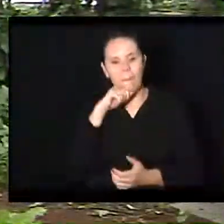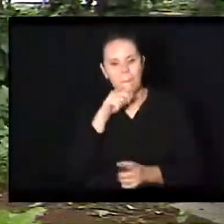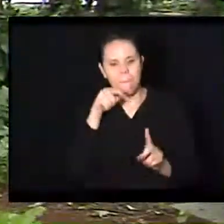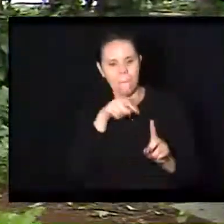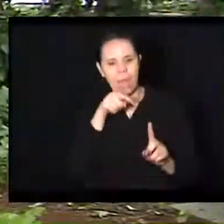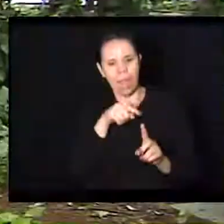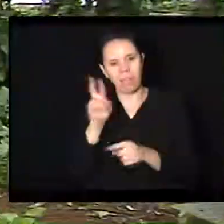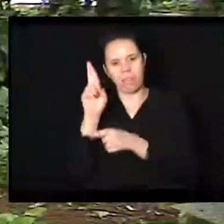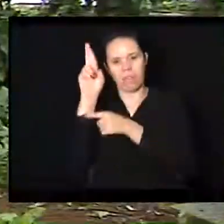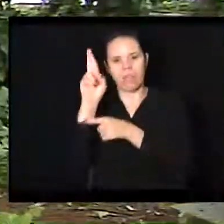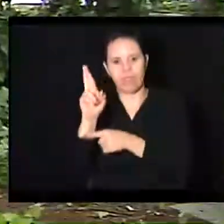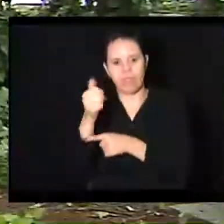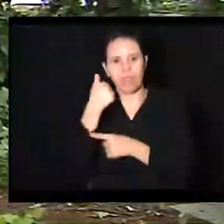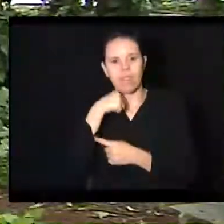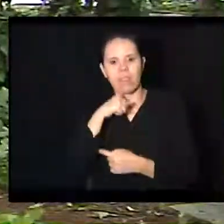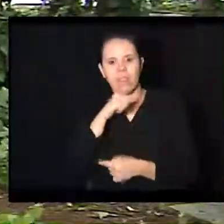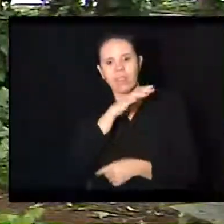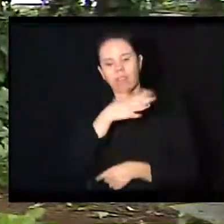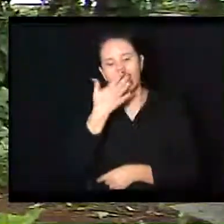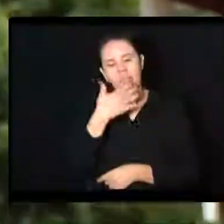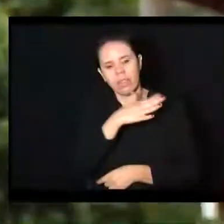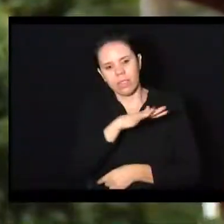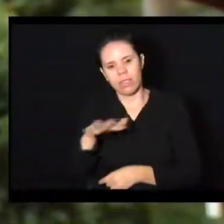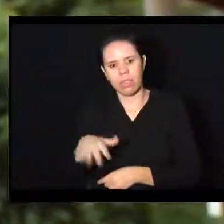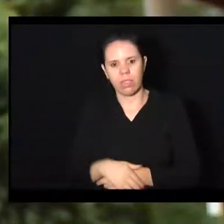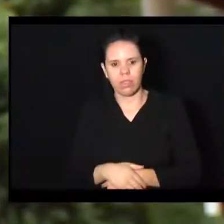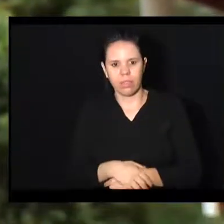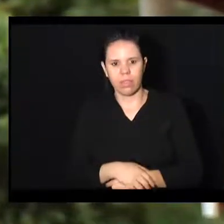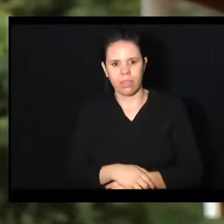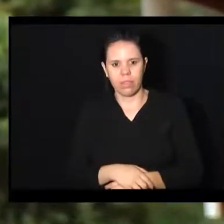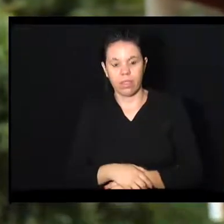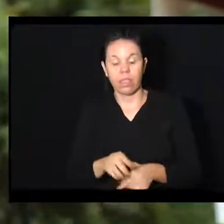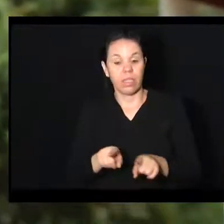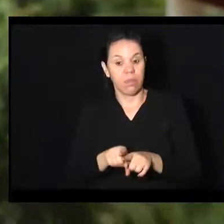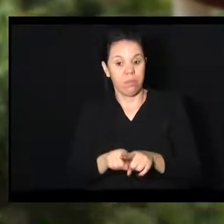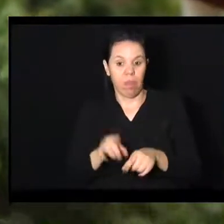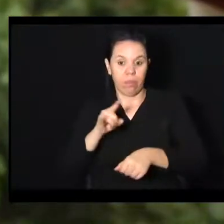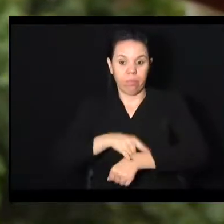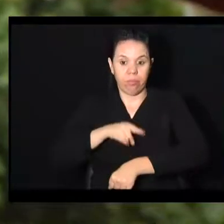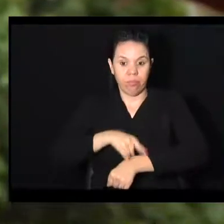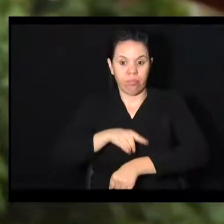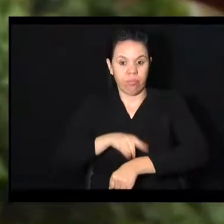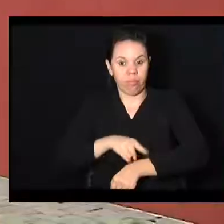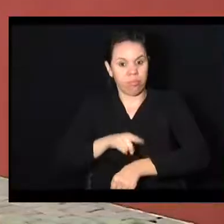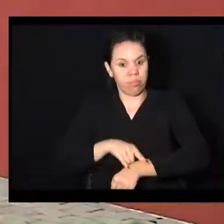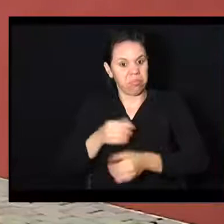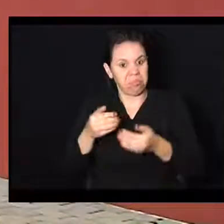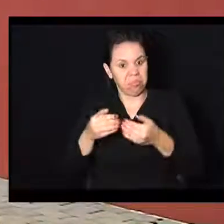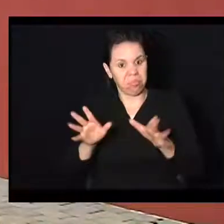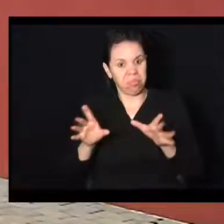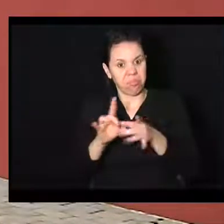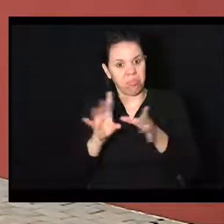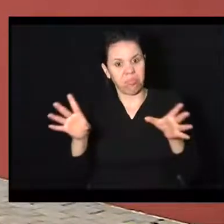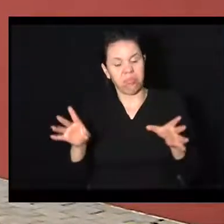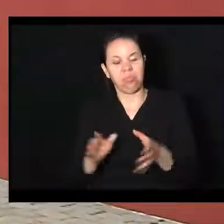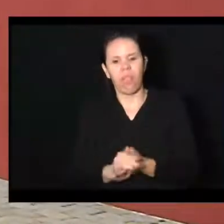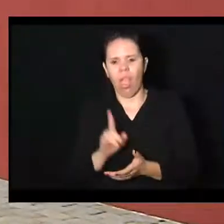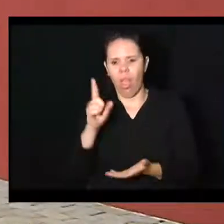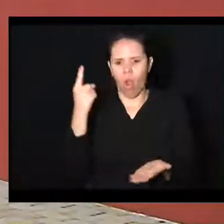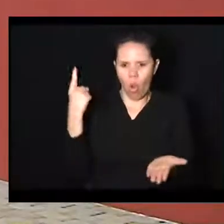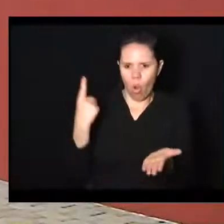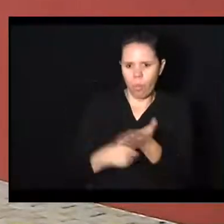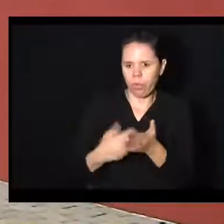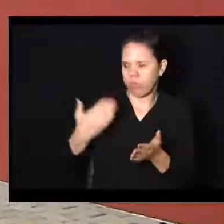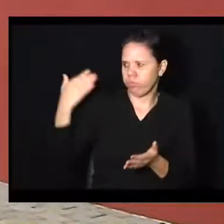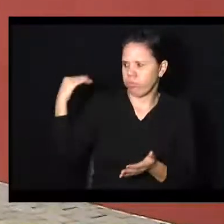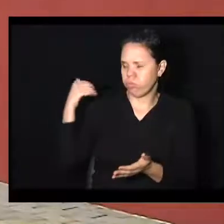essas crianças. E a questão dos banheiros públicos é um compromisso desde o primeiro governo. E